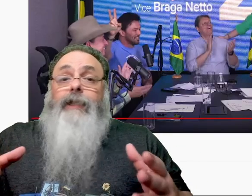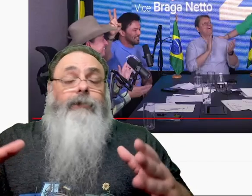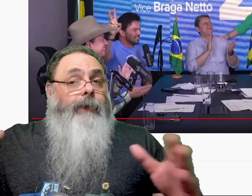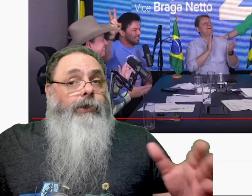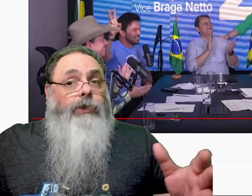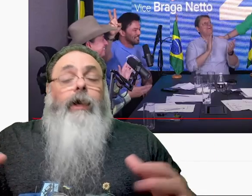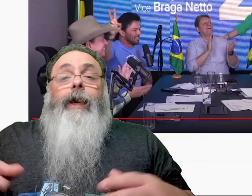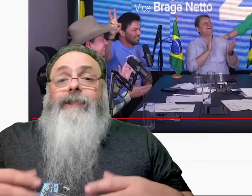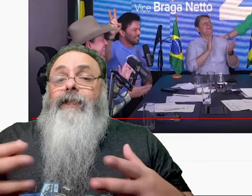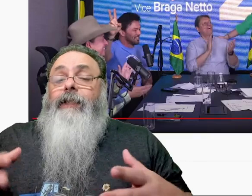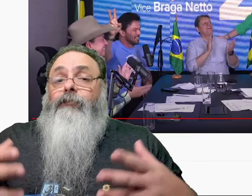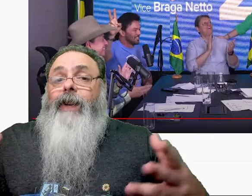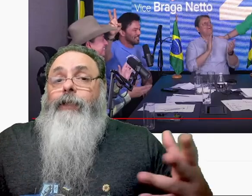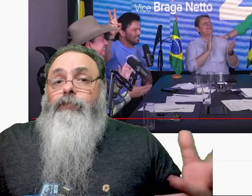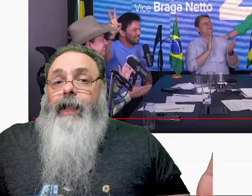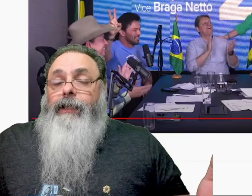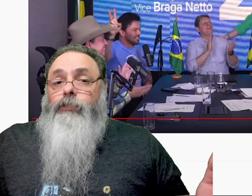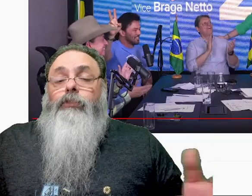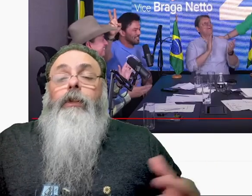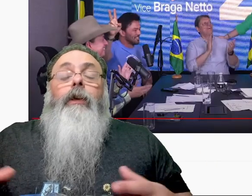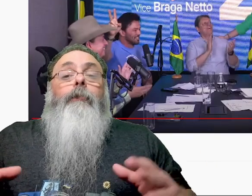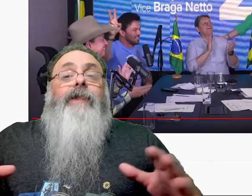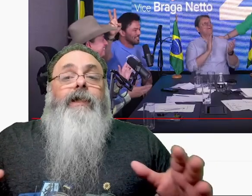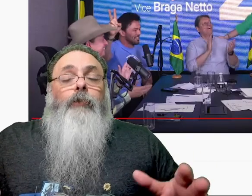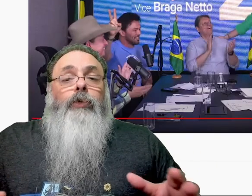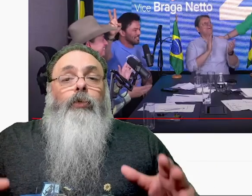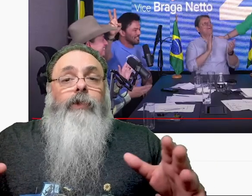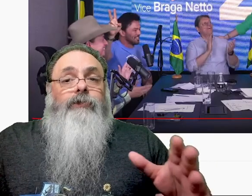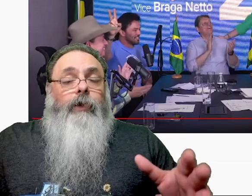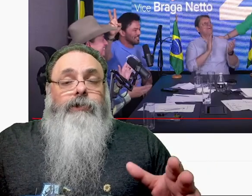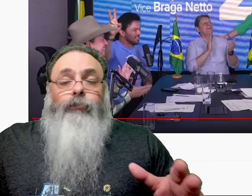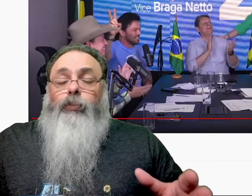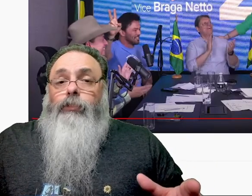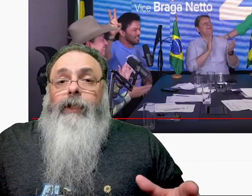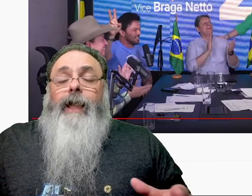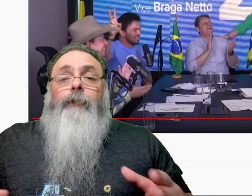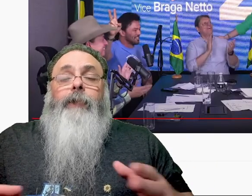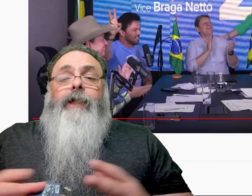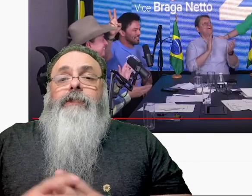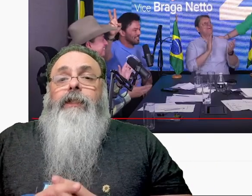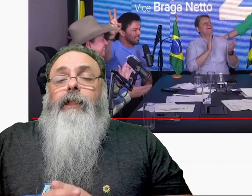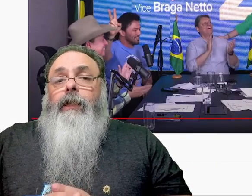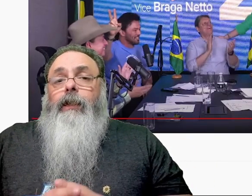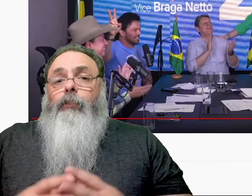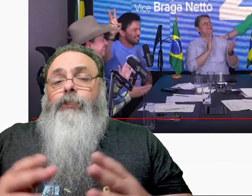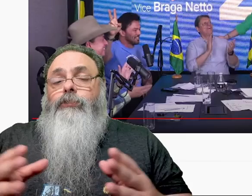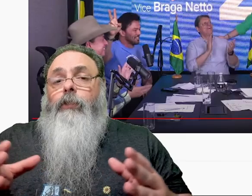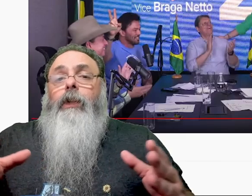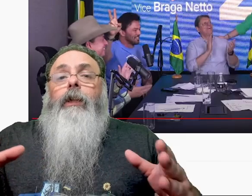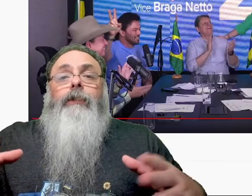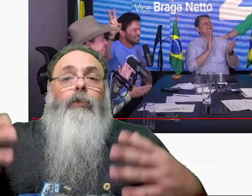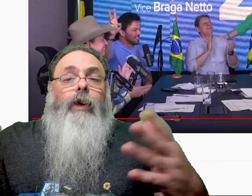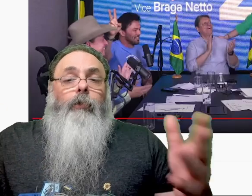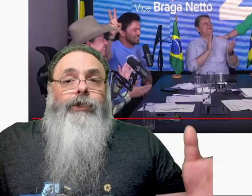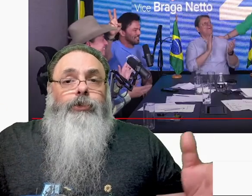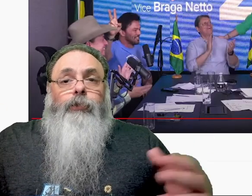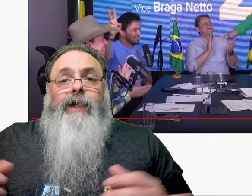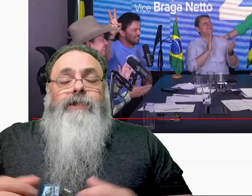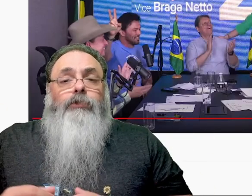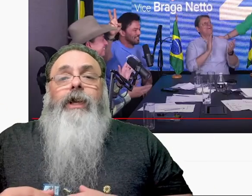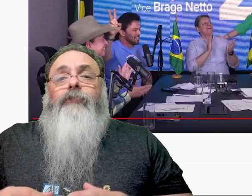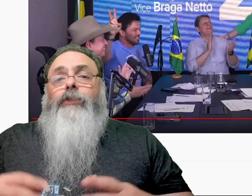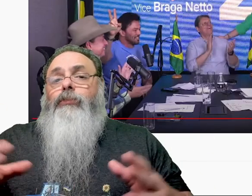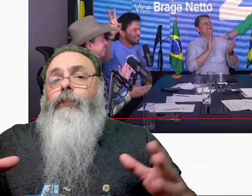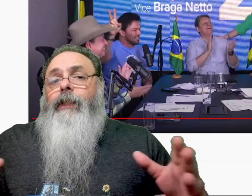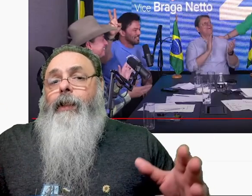certamente a esquerda vai usar isso mas acabou que o coisa a coisa foi controlada parece que o pessoal deu um calmante